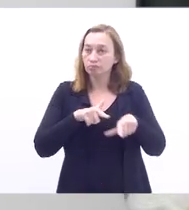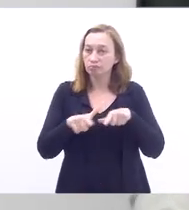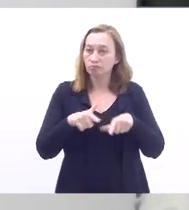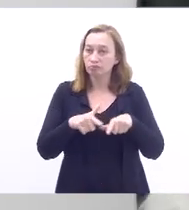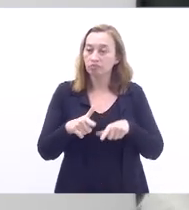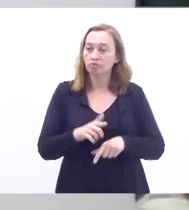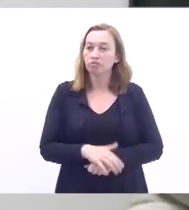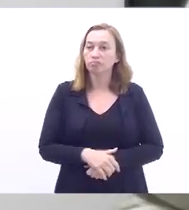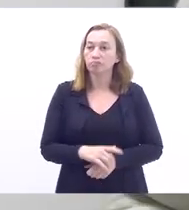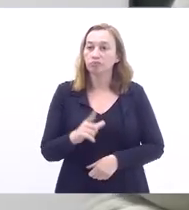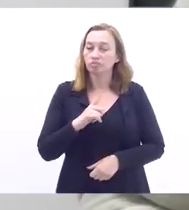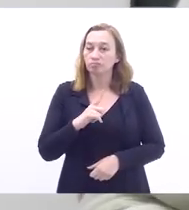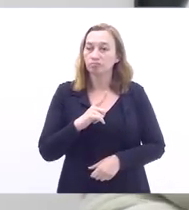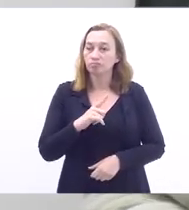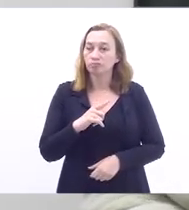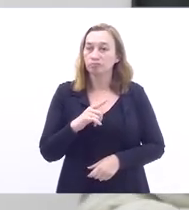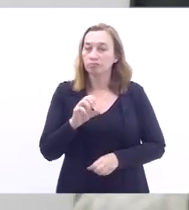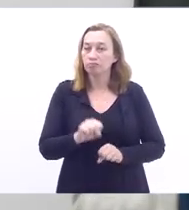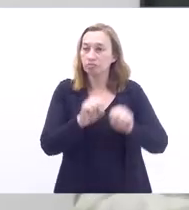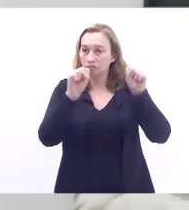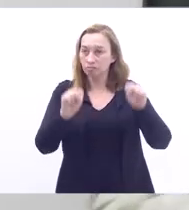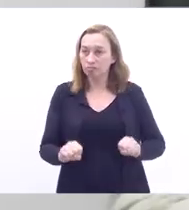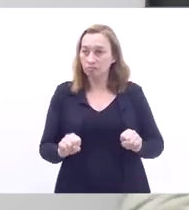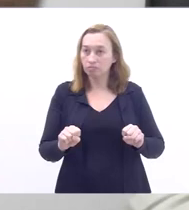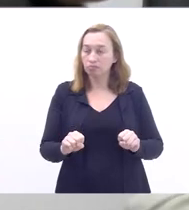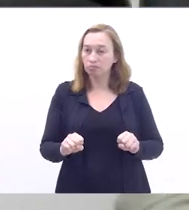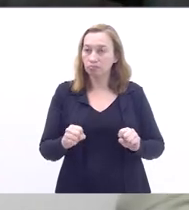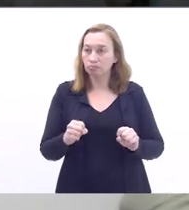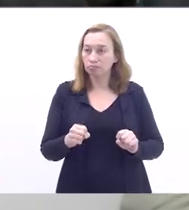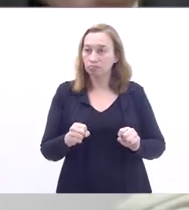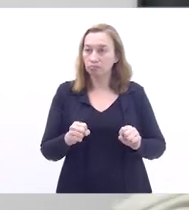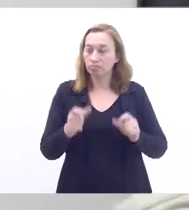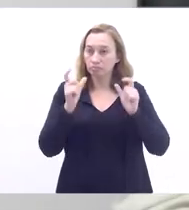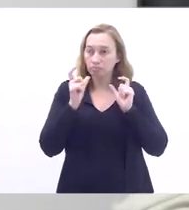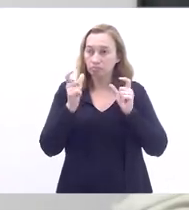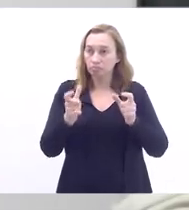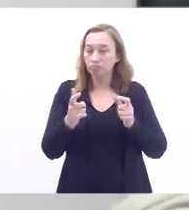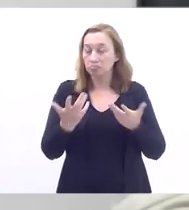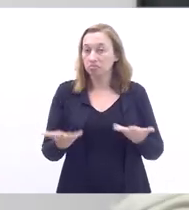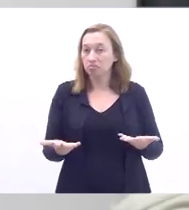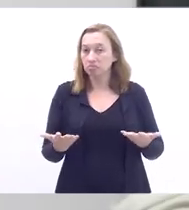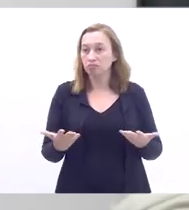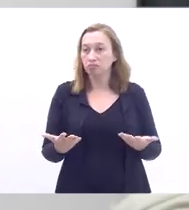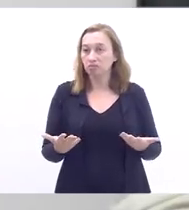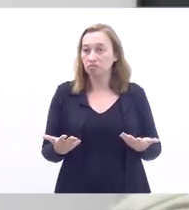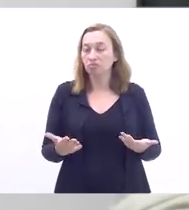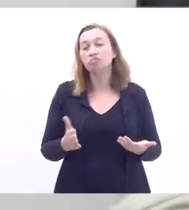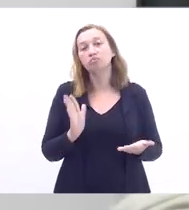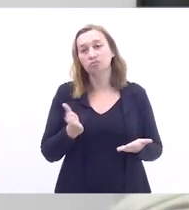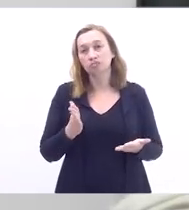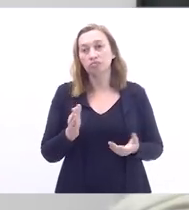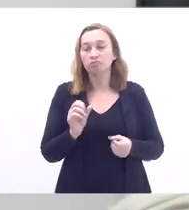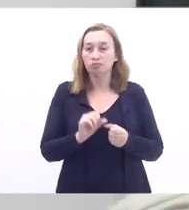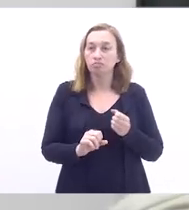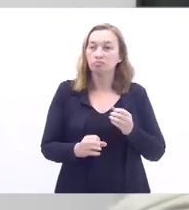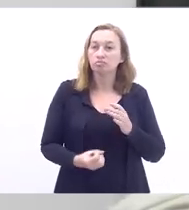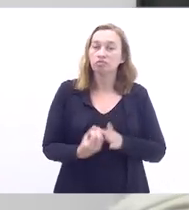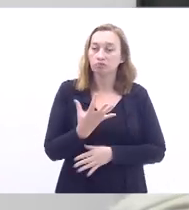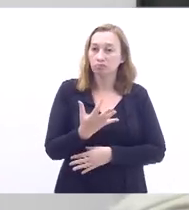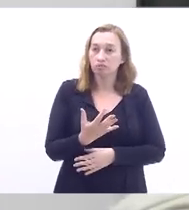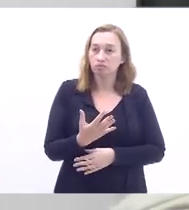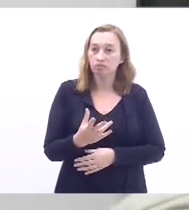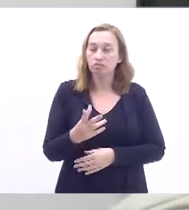para ter um sistema para atenção as mães é uma coisa que a gente já está fazendo com a criação